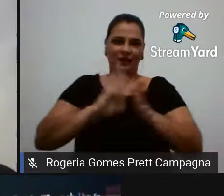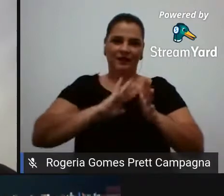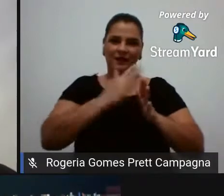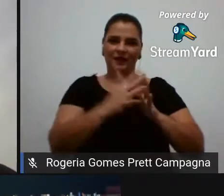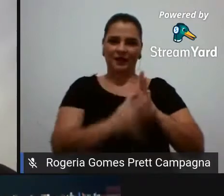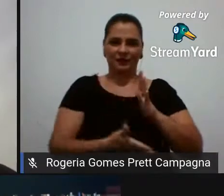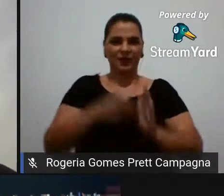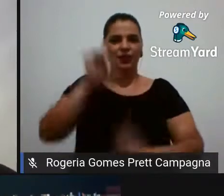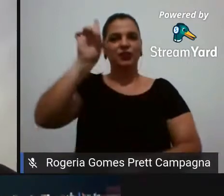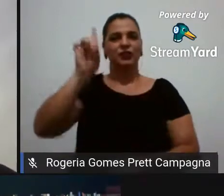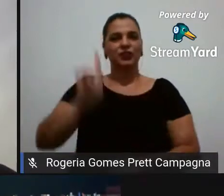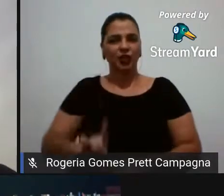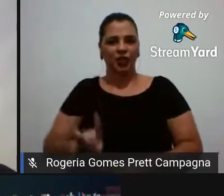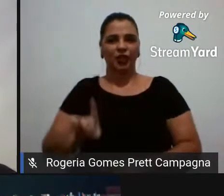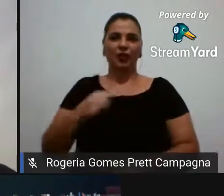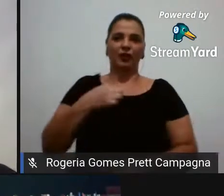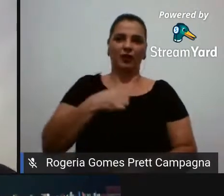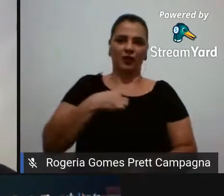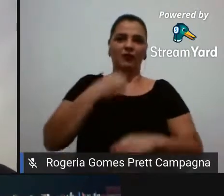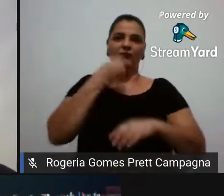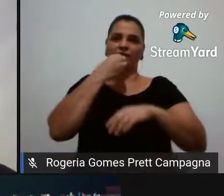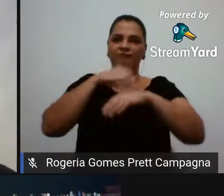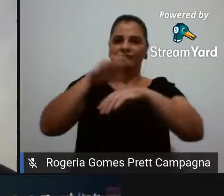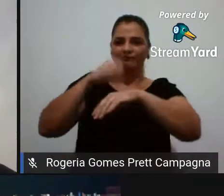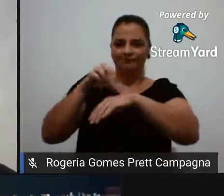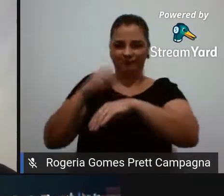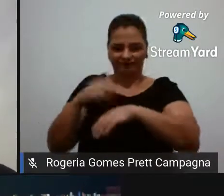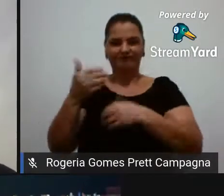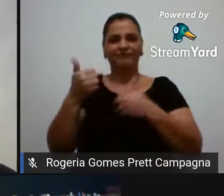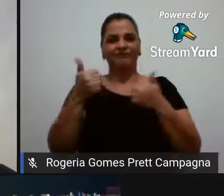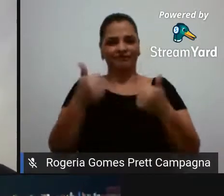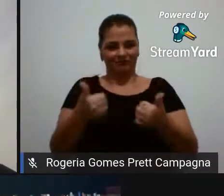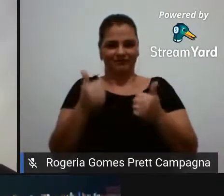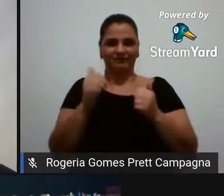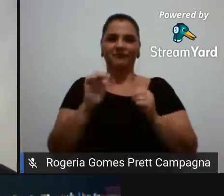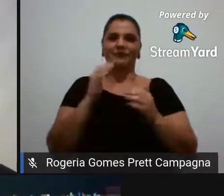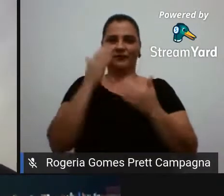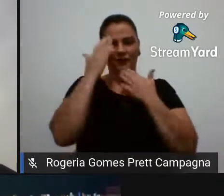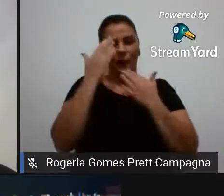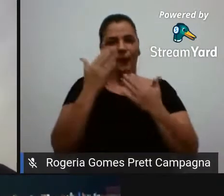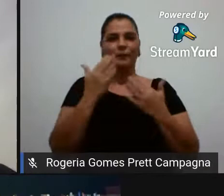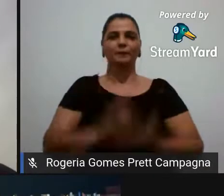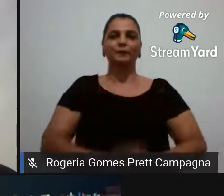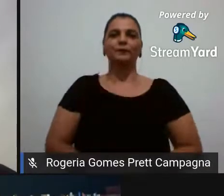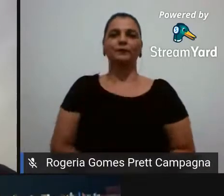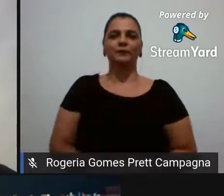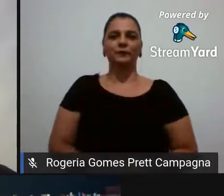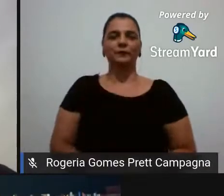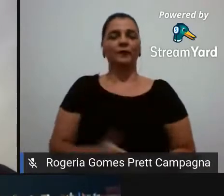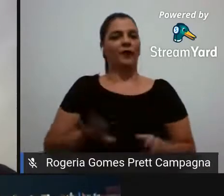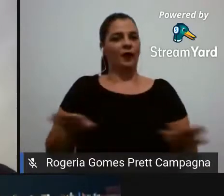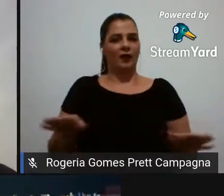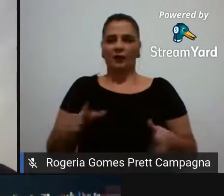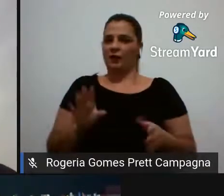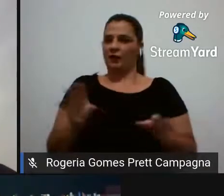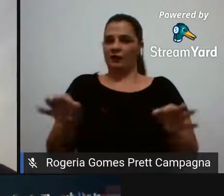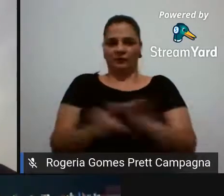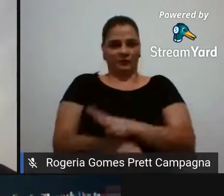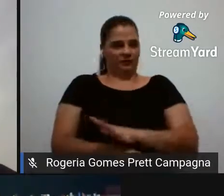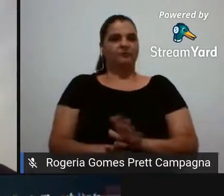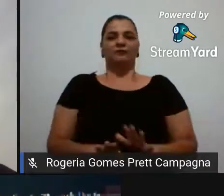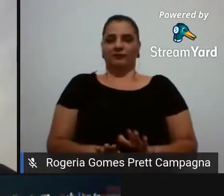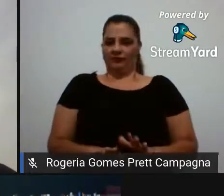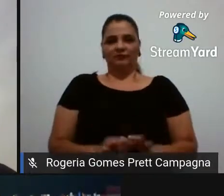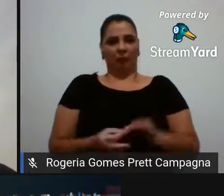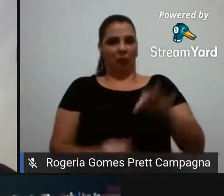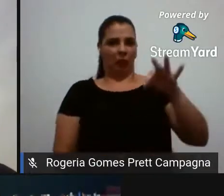aquilo que os diretores, estaremos conversando com vocês. Tá bom? É isso, então, sem mais delongas, como se